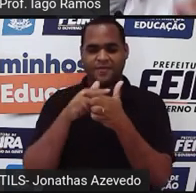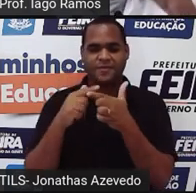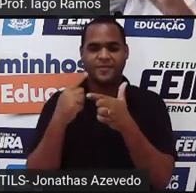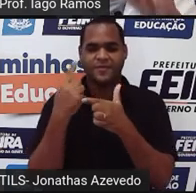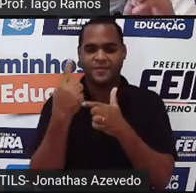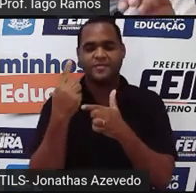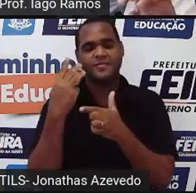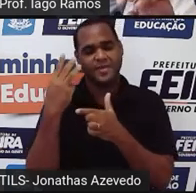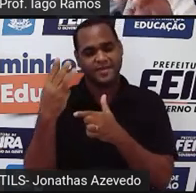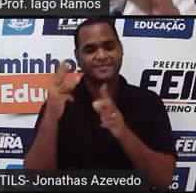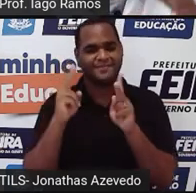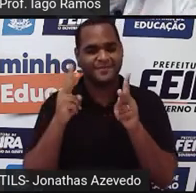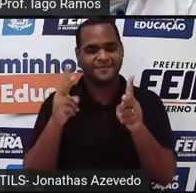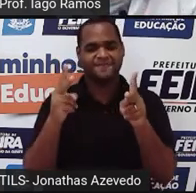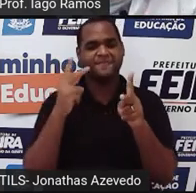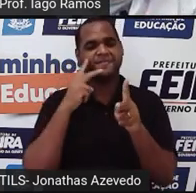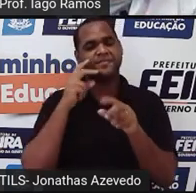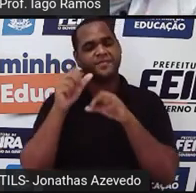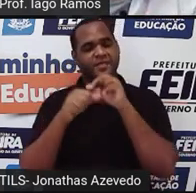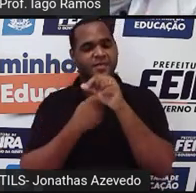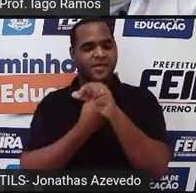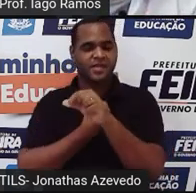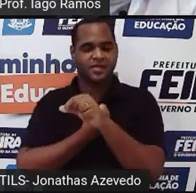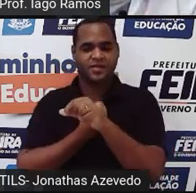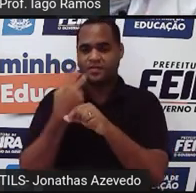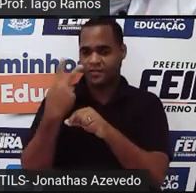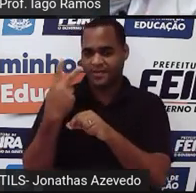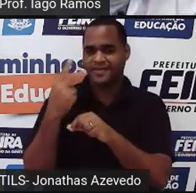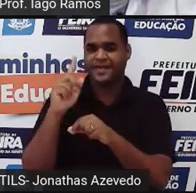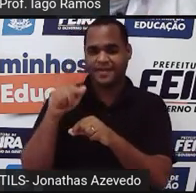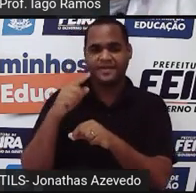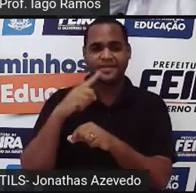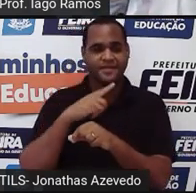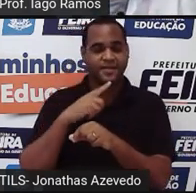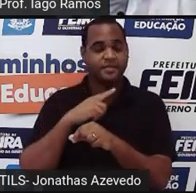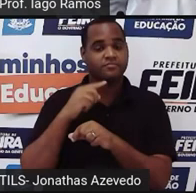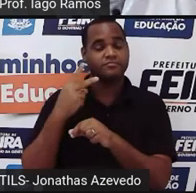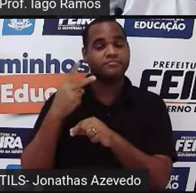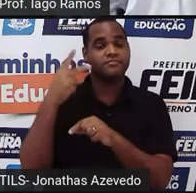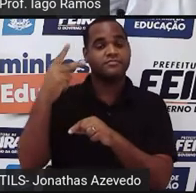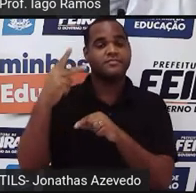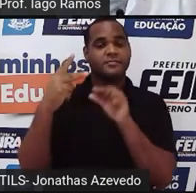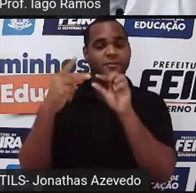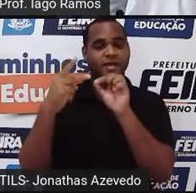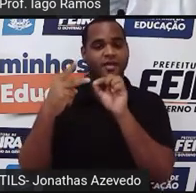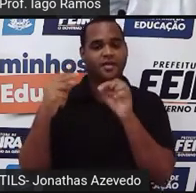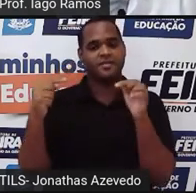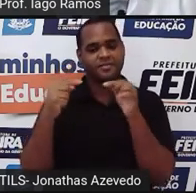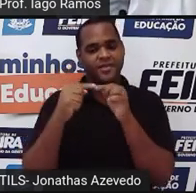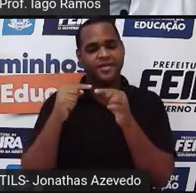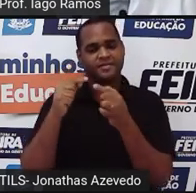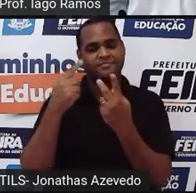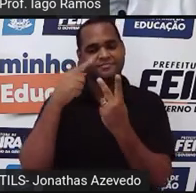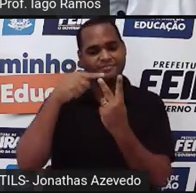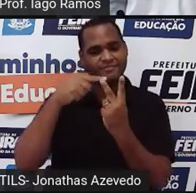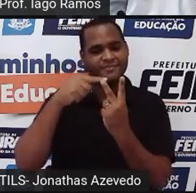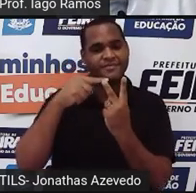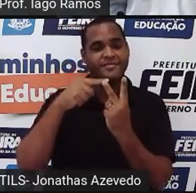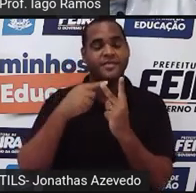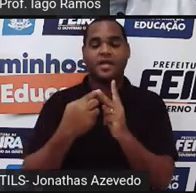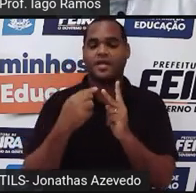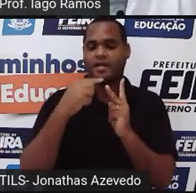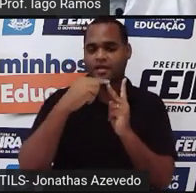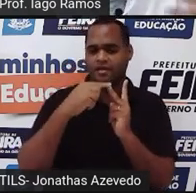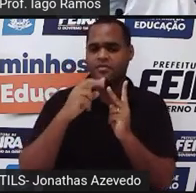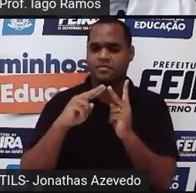e aquele dois do expoente lá né da fração que tá nos corrente é o índice da raiz já que era uma